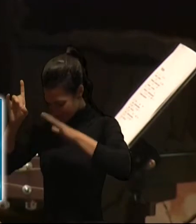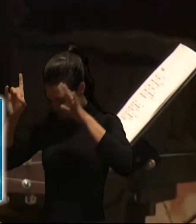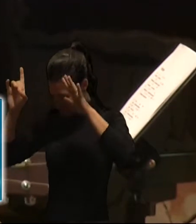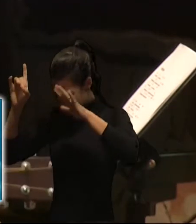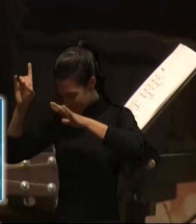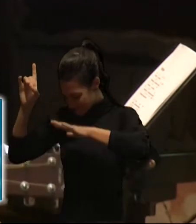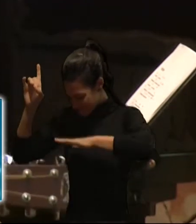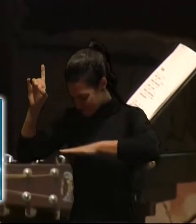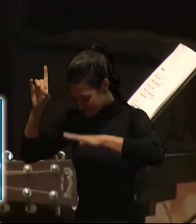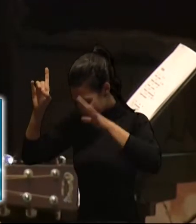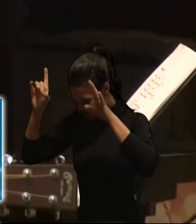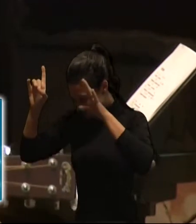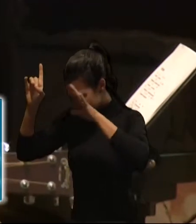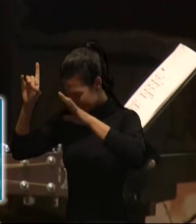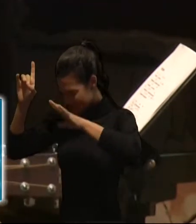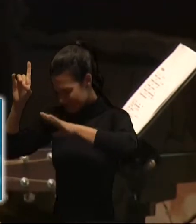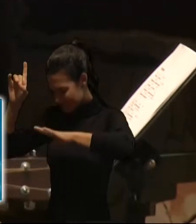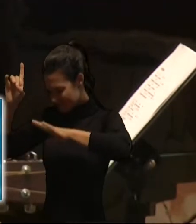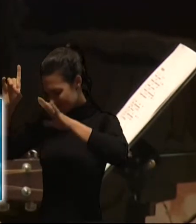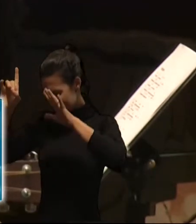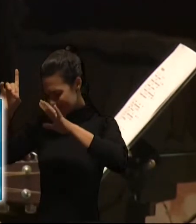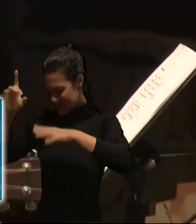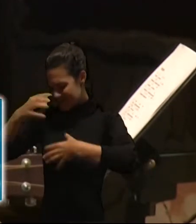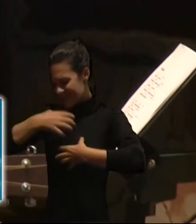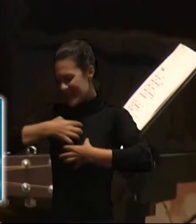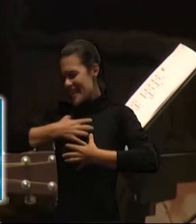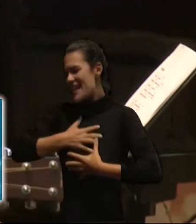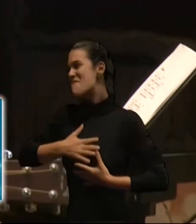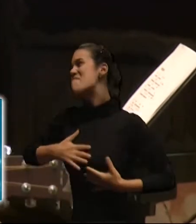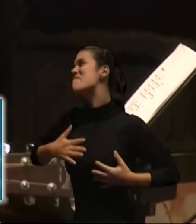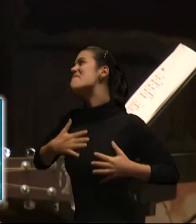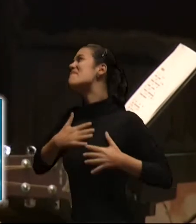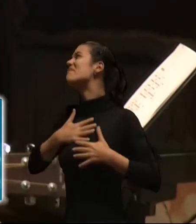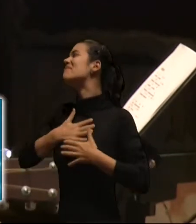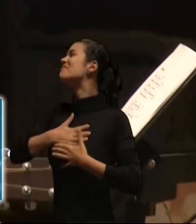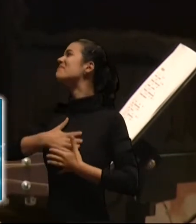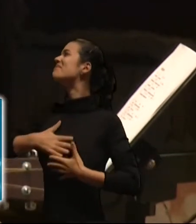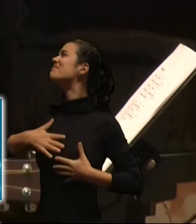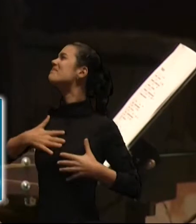pés, pois prazer maior não há